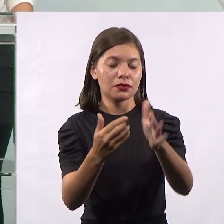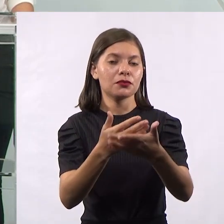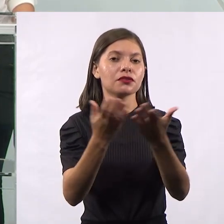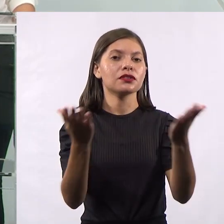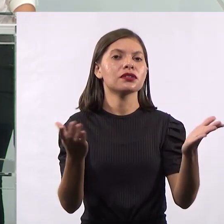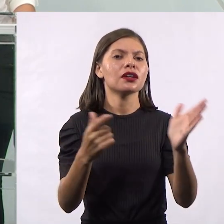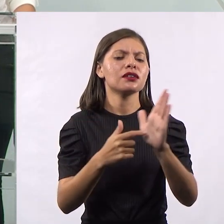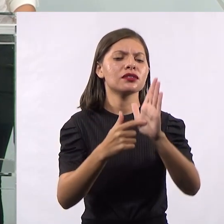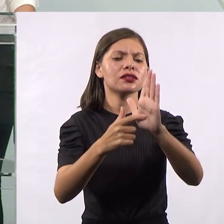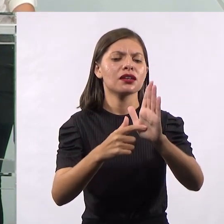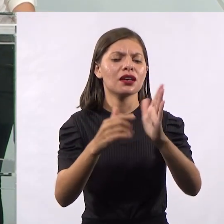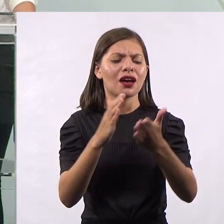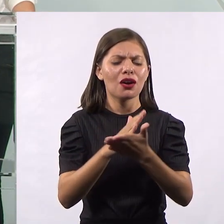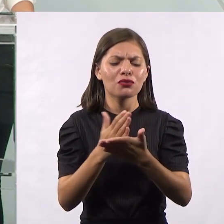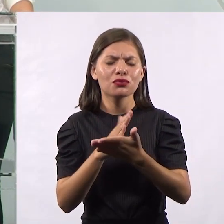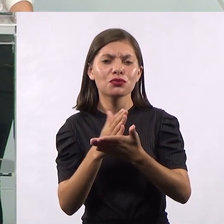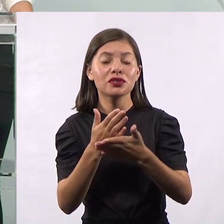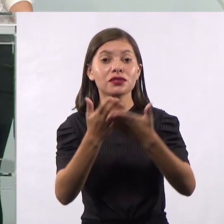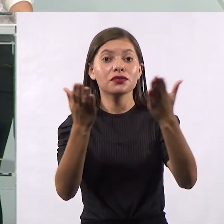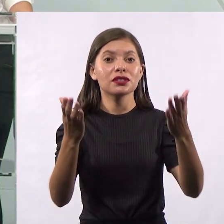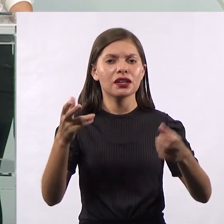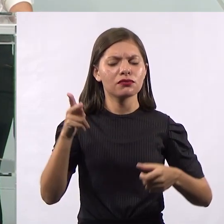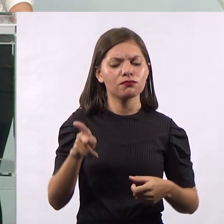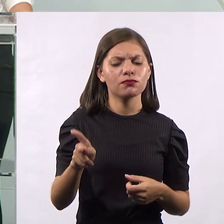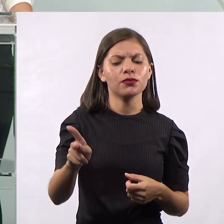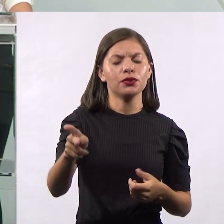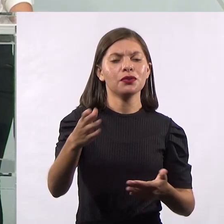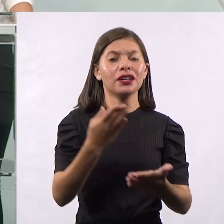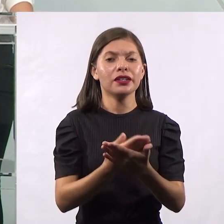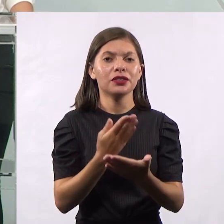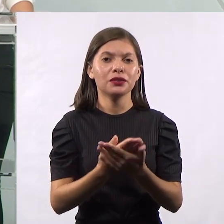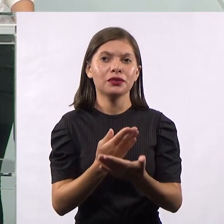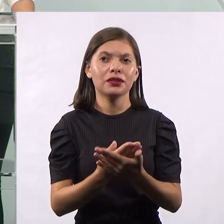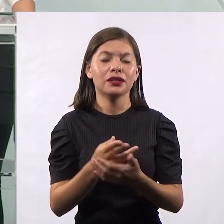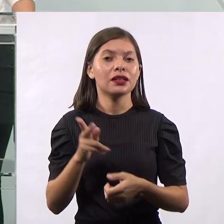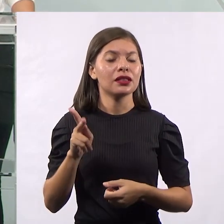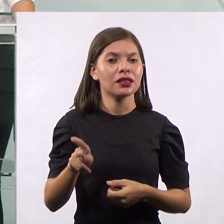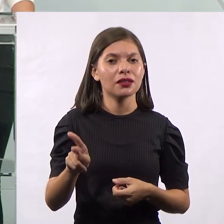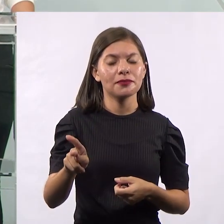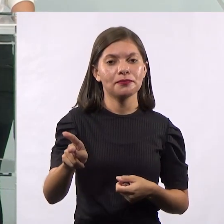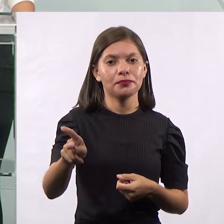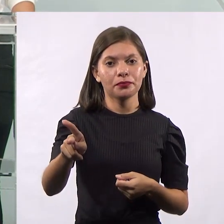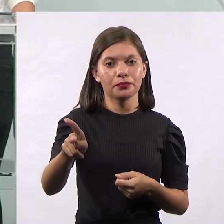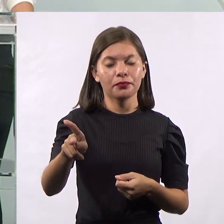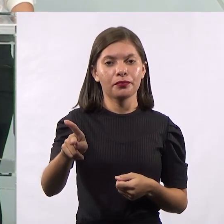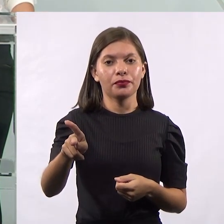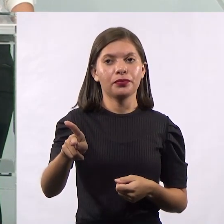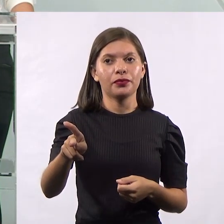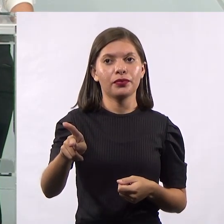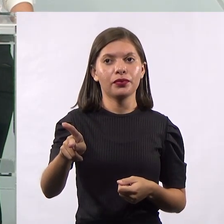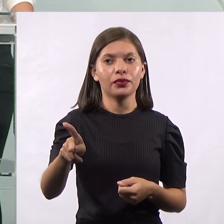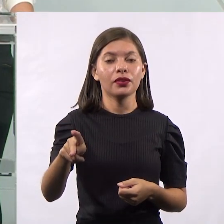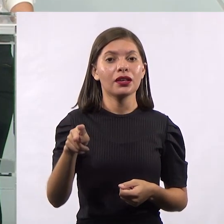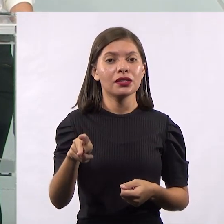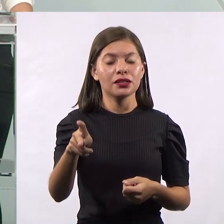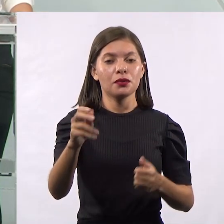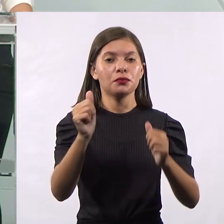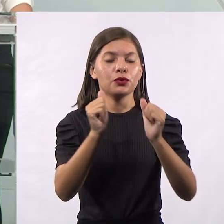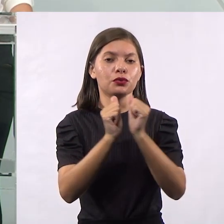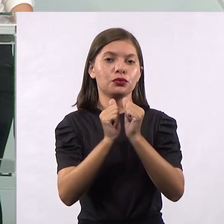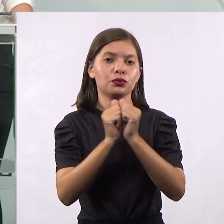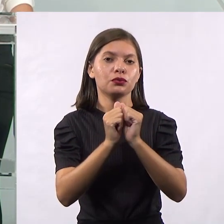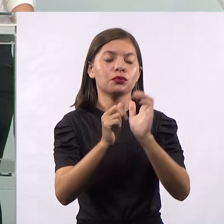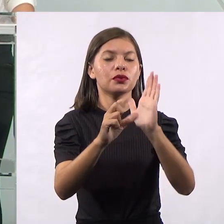uma apresentação, eu faço um recorte, e vocês têm que continuar estudando sempre de